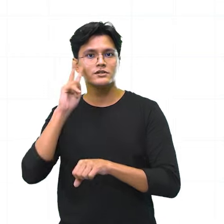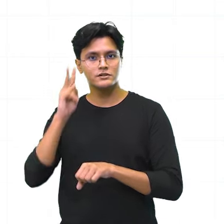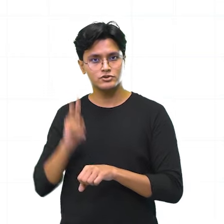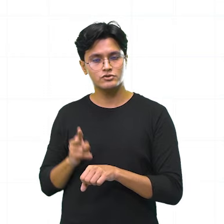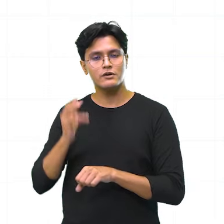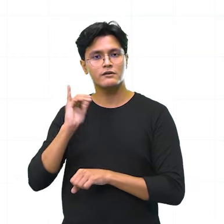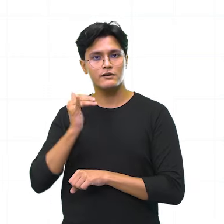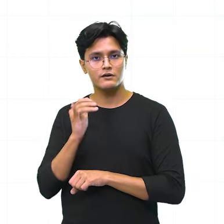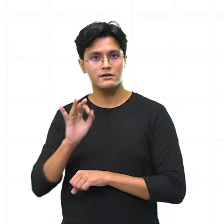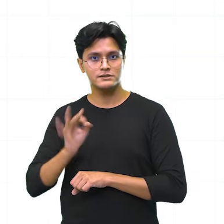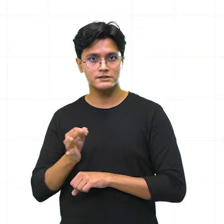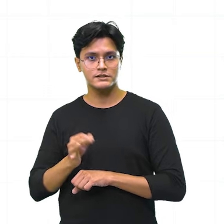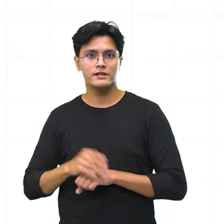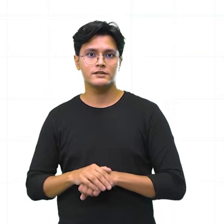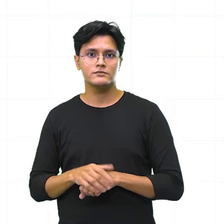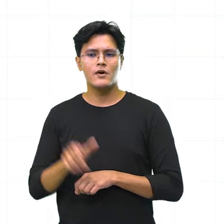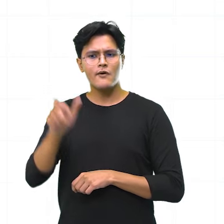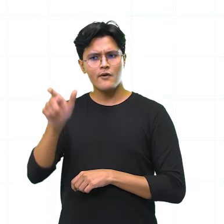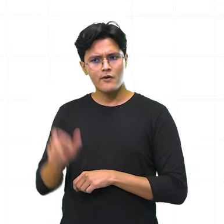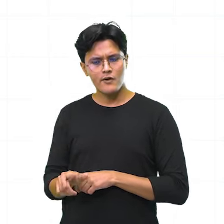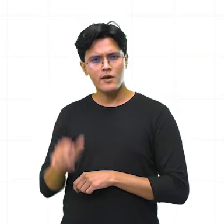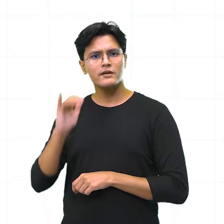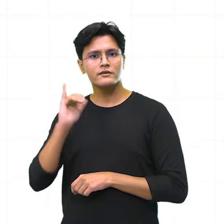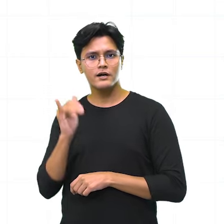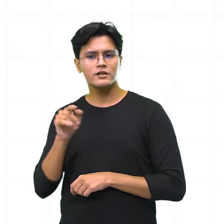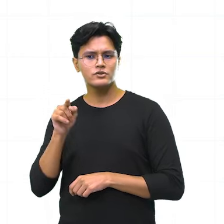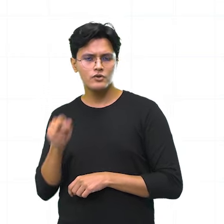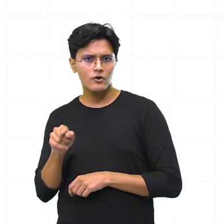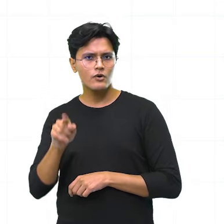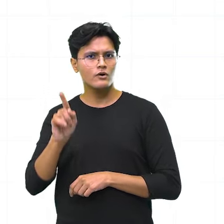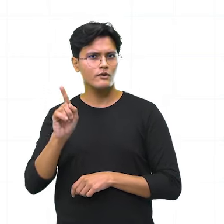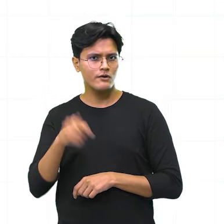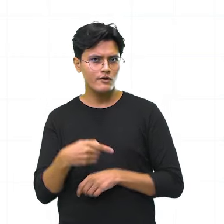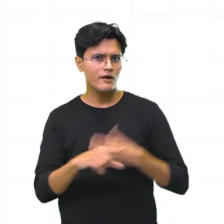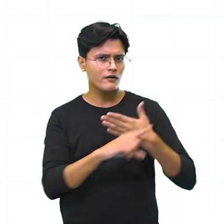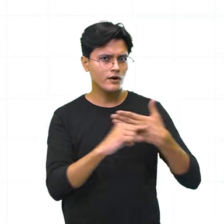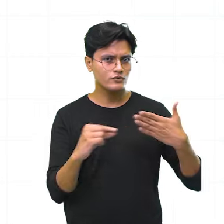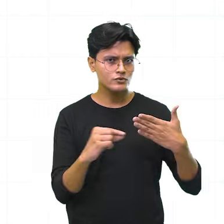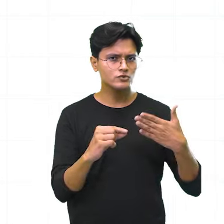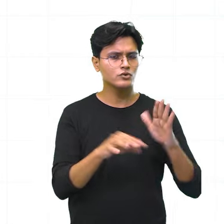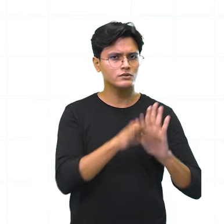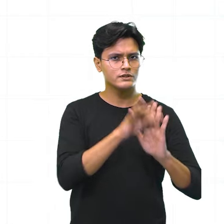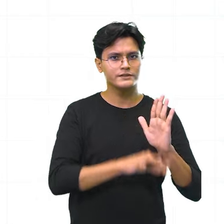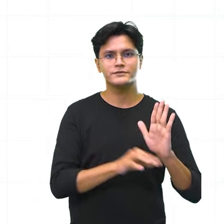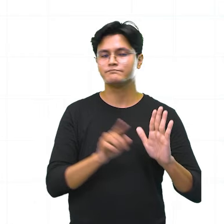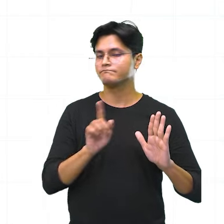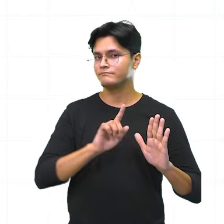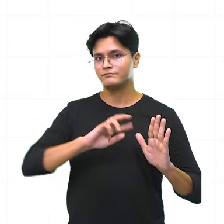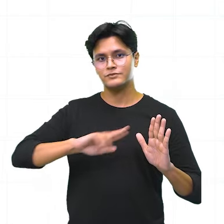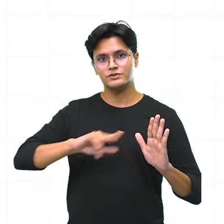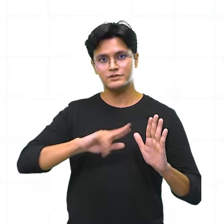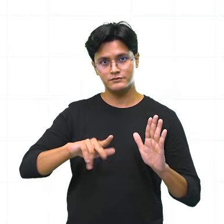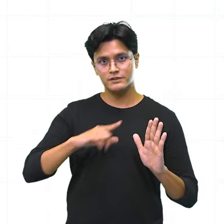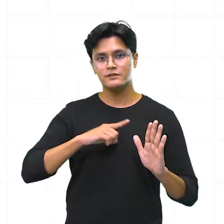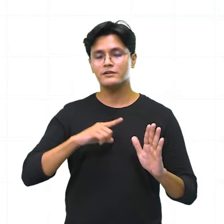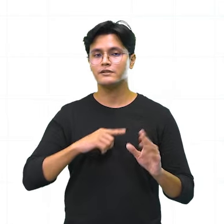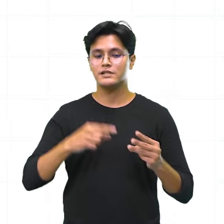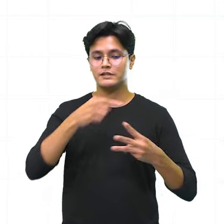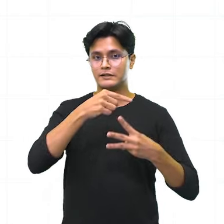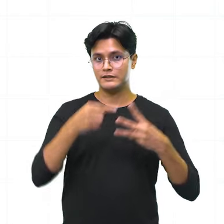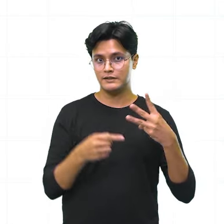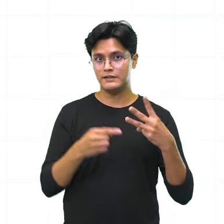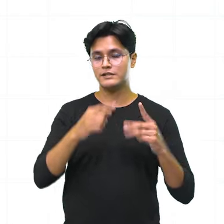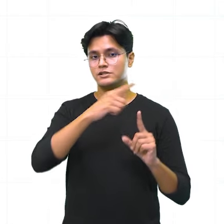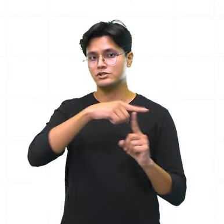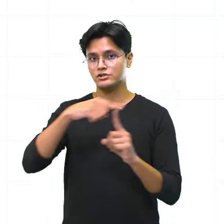o narrador, né? Vem da parte ficcional. E a partir disso nós temos 3 tipos de narrador.